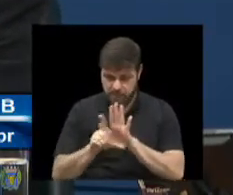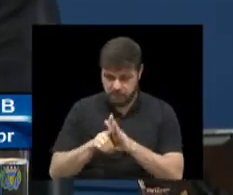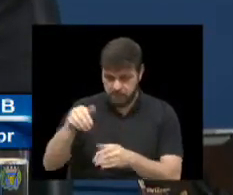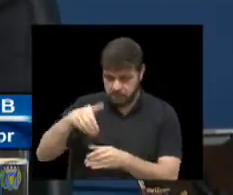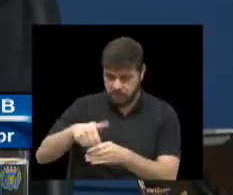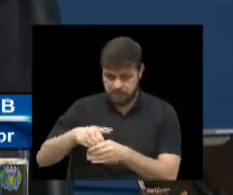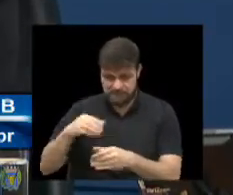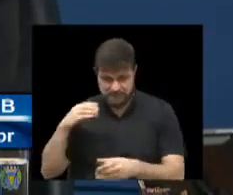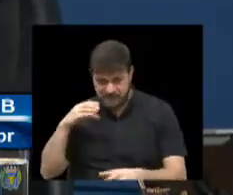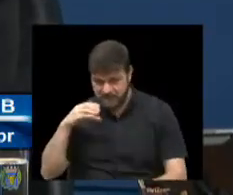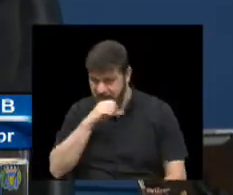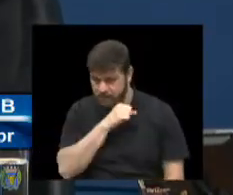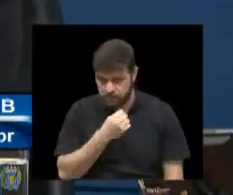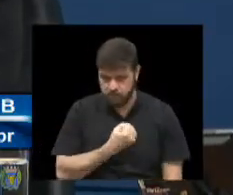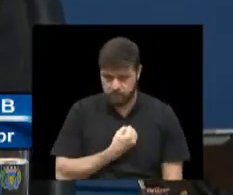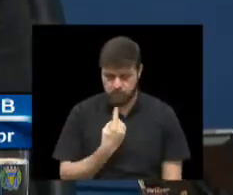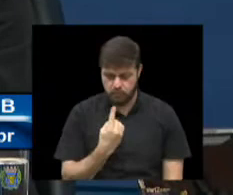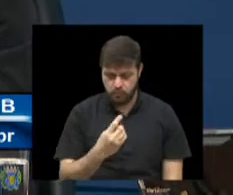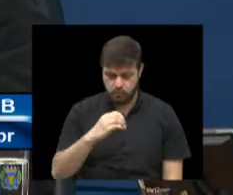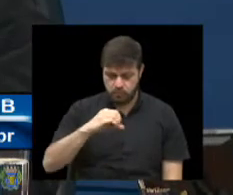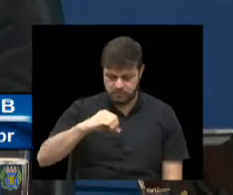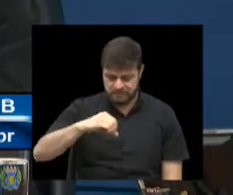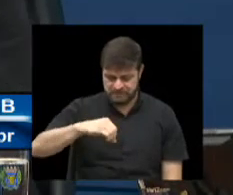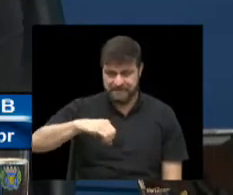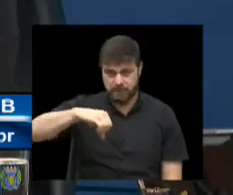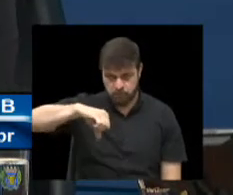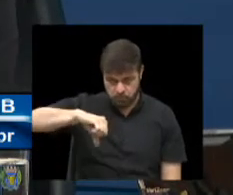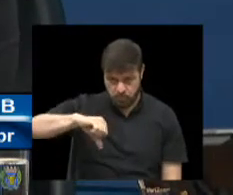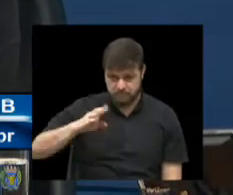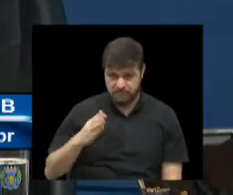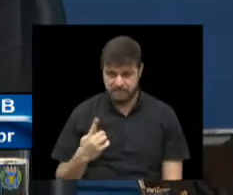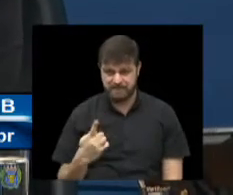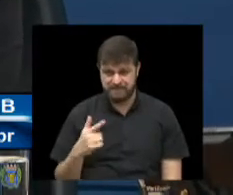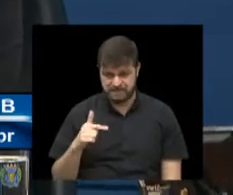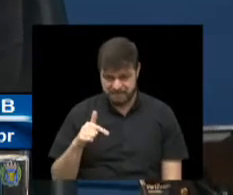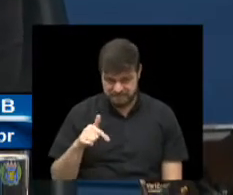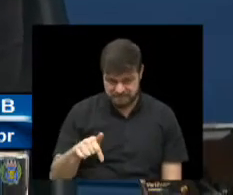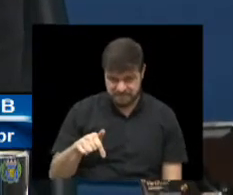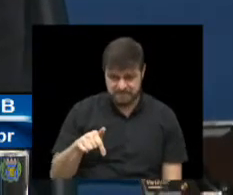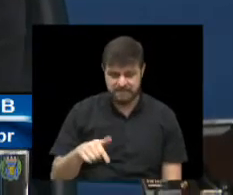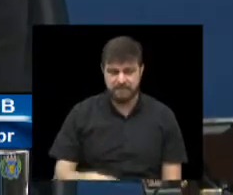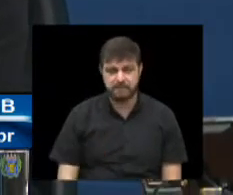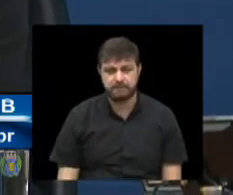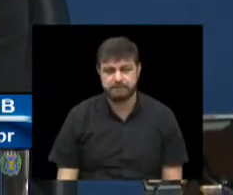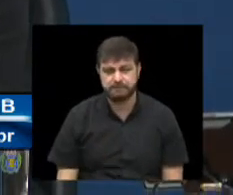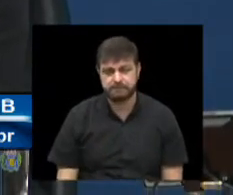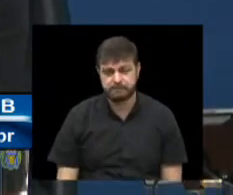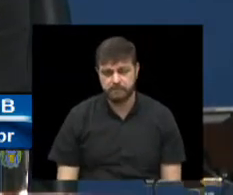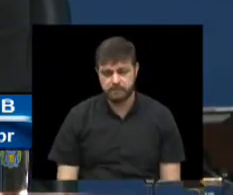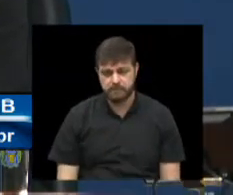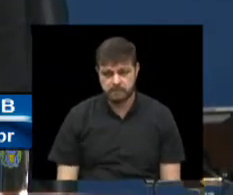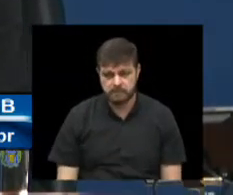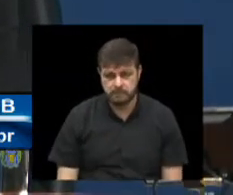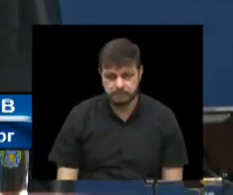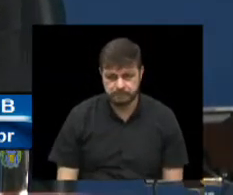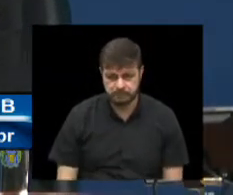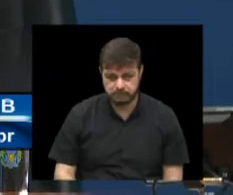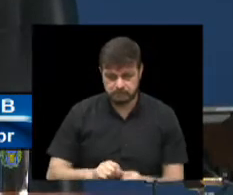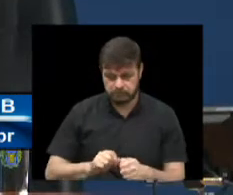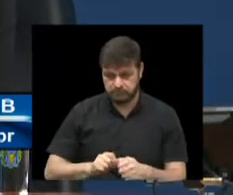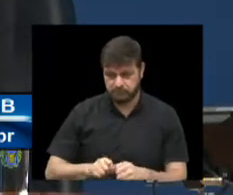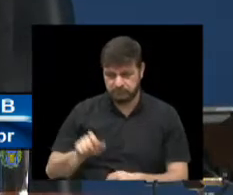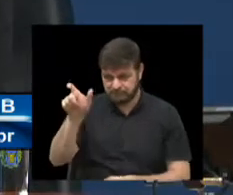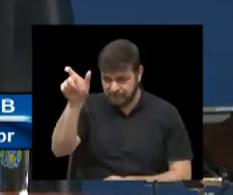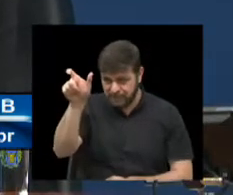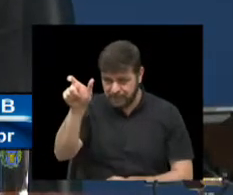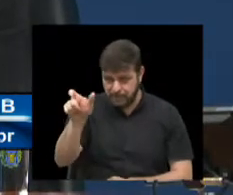legislativo número 109 de 2017, processo 224697, de sua autoria, que concede diploma